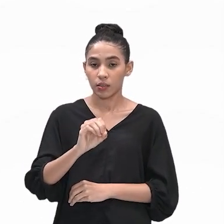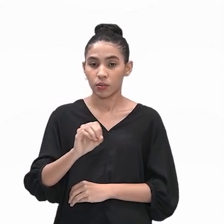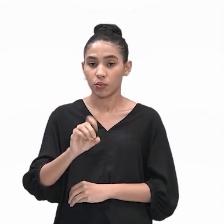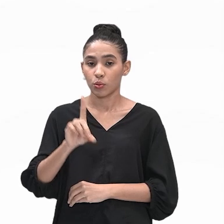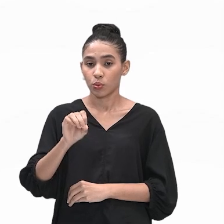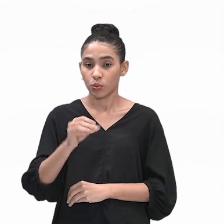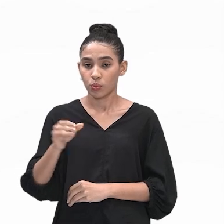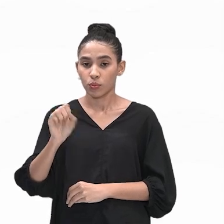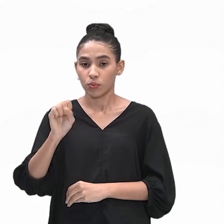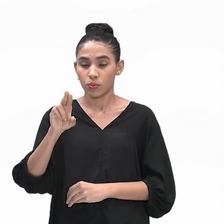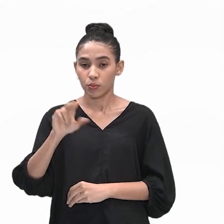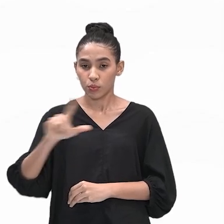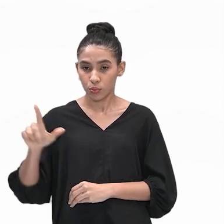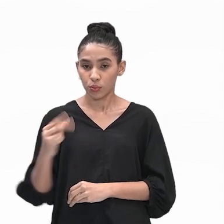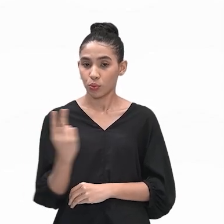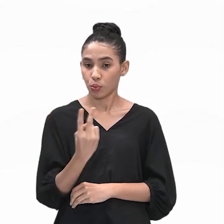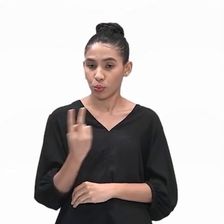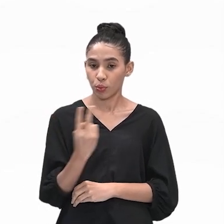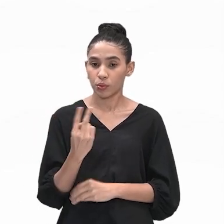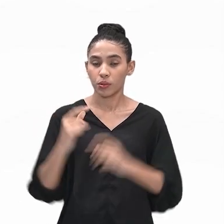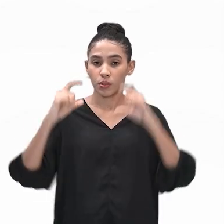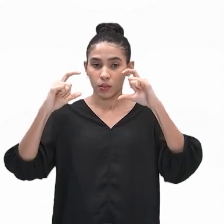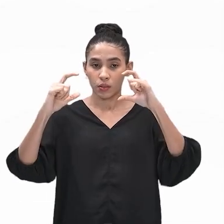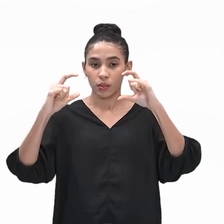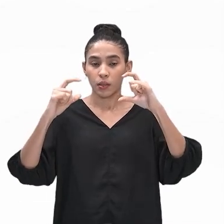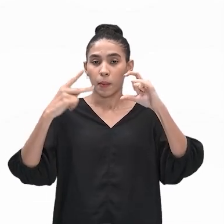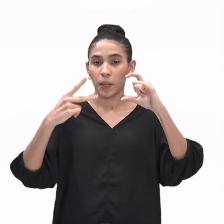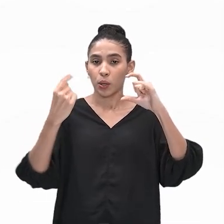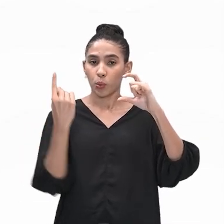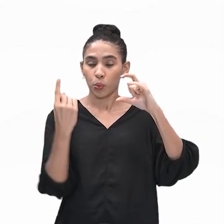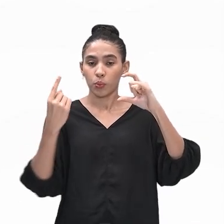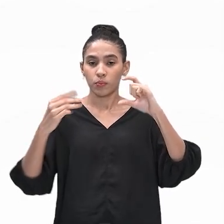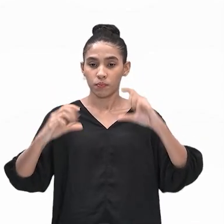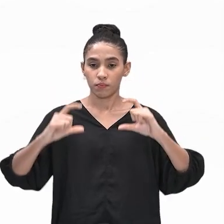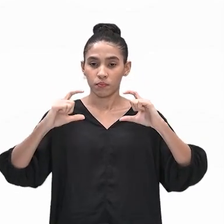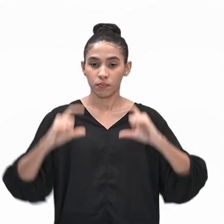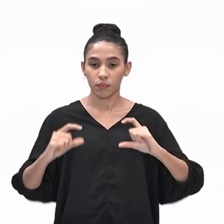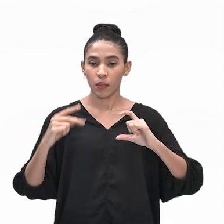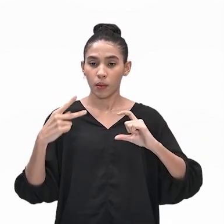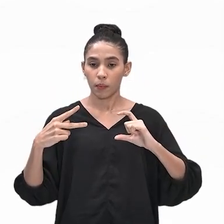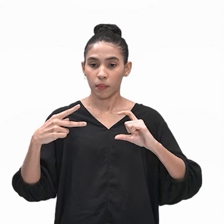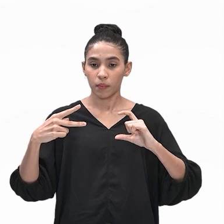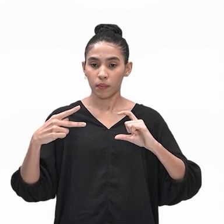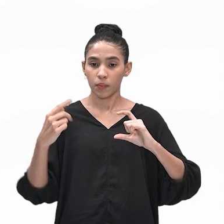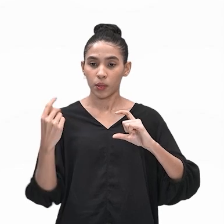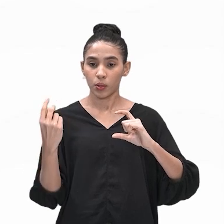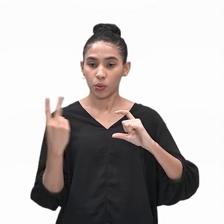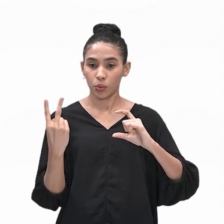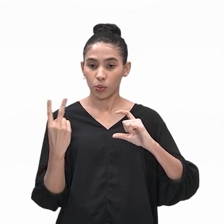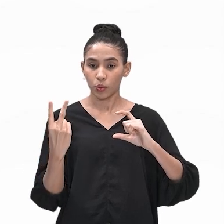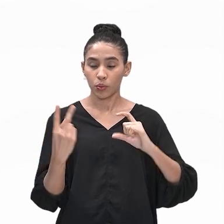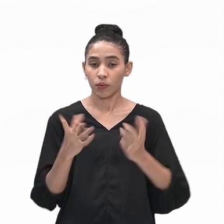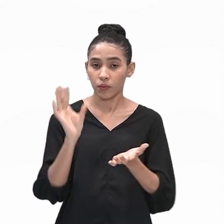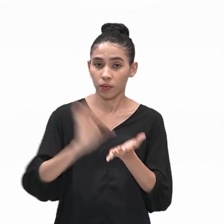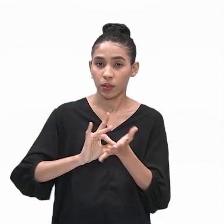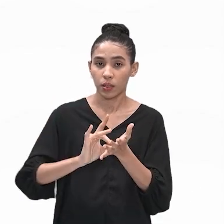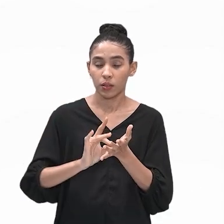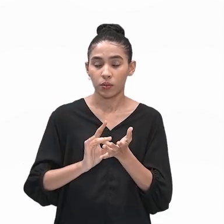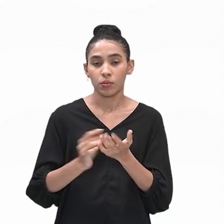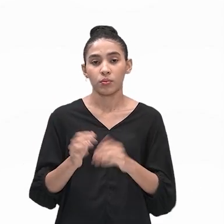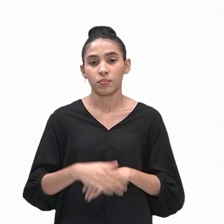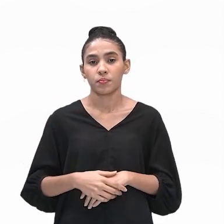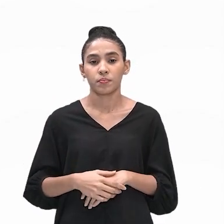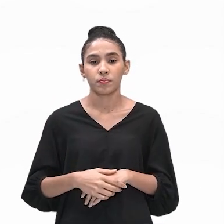argumentos, os 2 parágrafos que eu trouxe, P1 e P2, sendo verdadeiros. Então, a única forma que eu tenho de questionar esse tipo